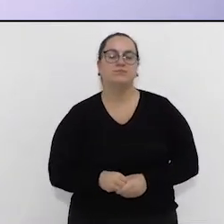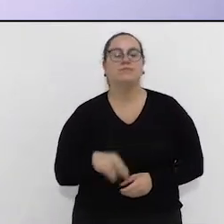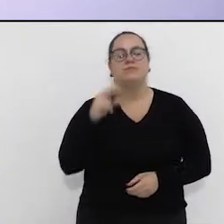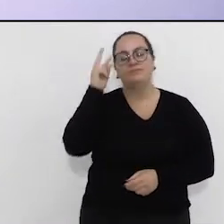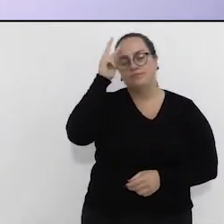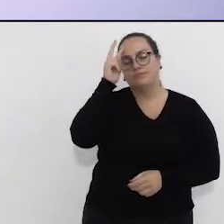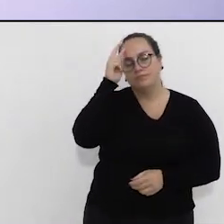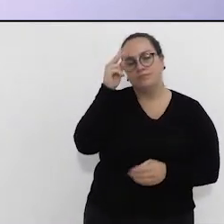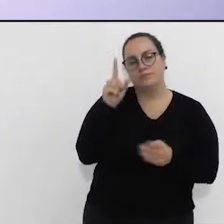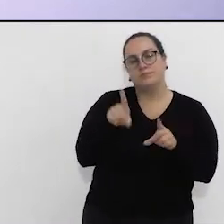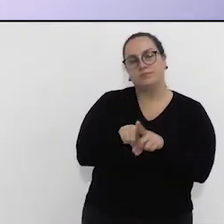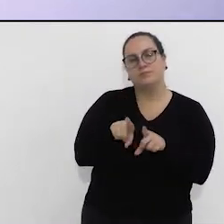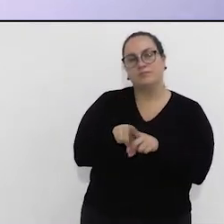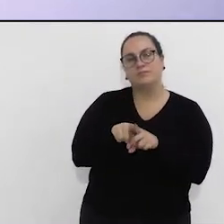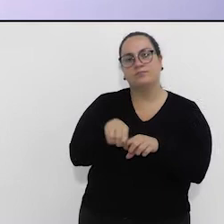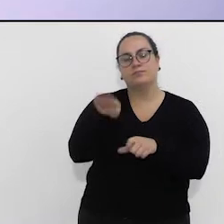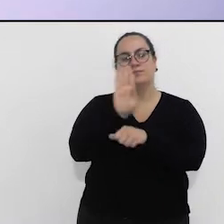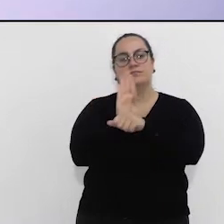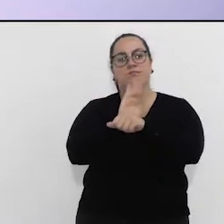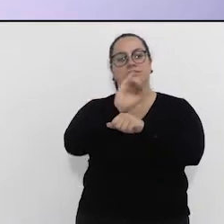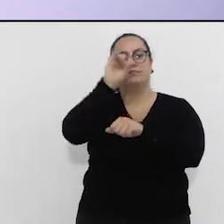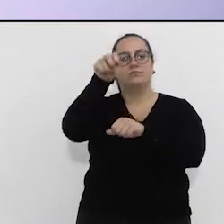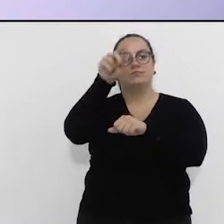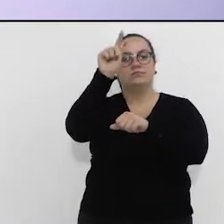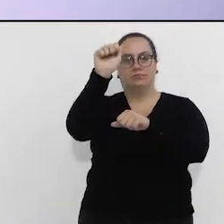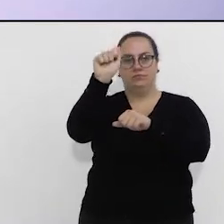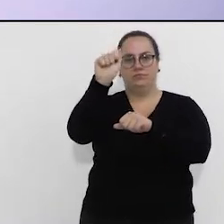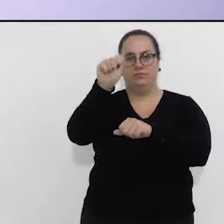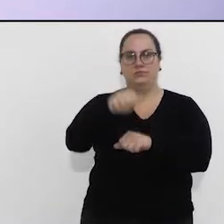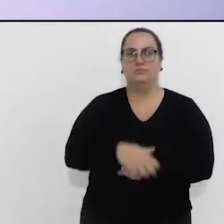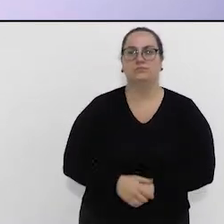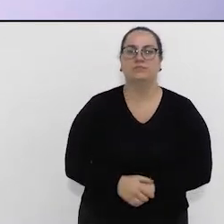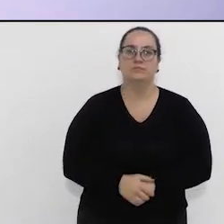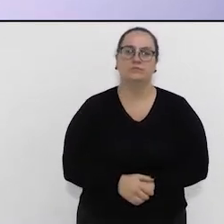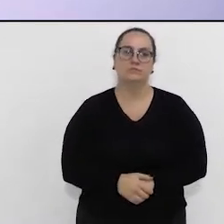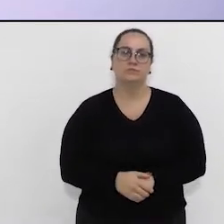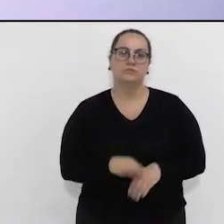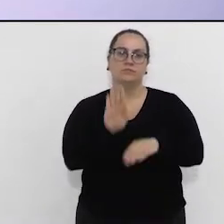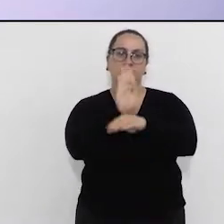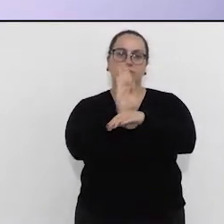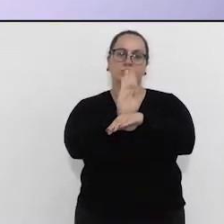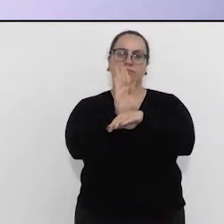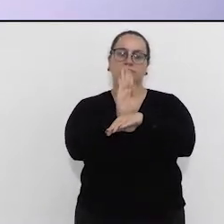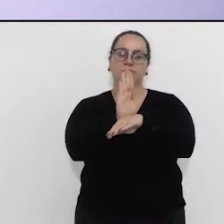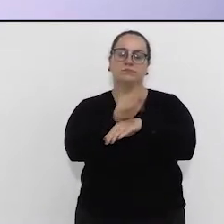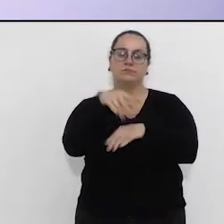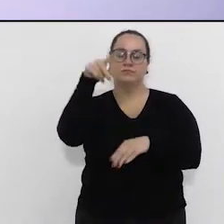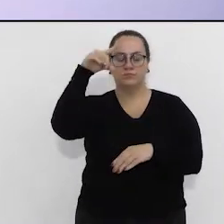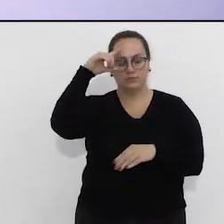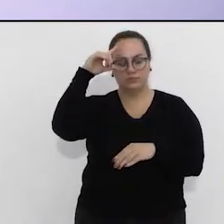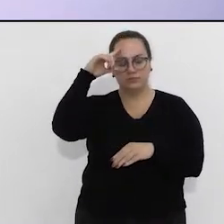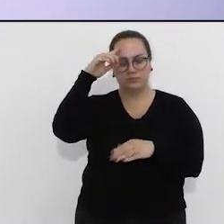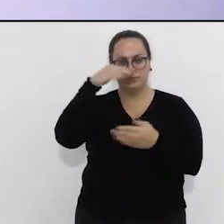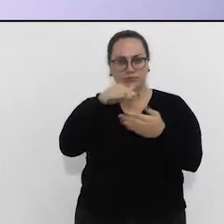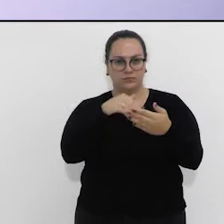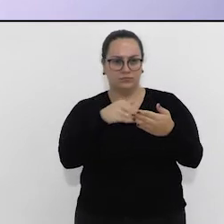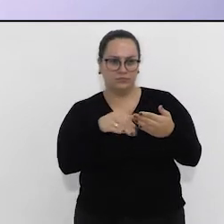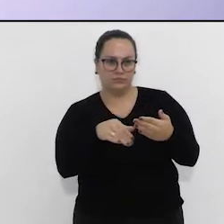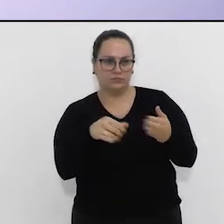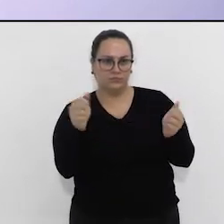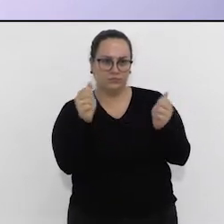lembrando também que a do Vale TV e o papo reto da Jovem Pan estarão transmitindo diariamente as